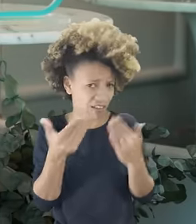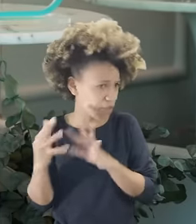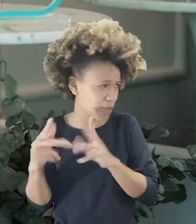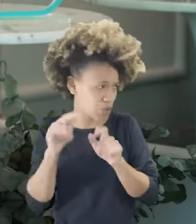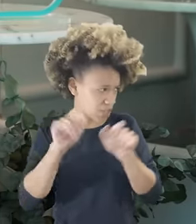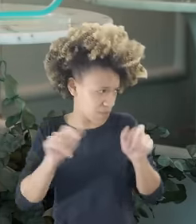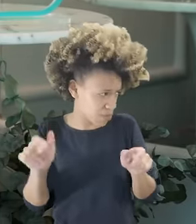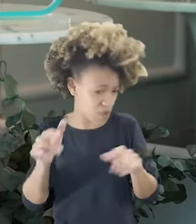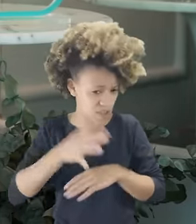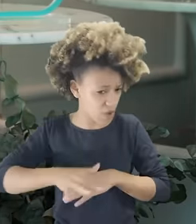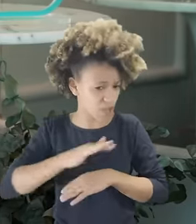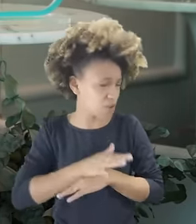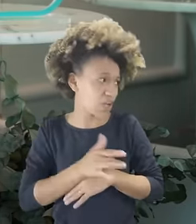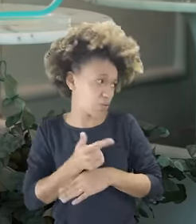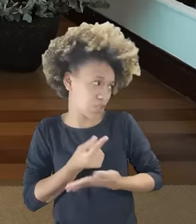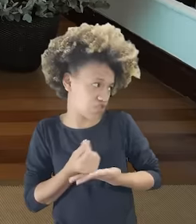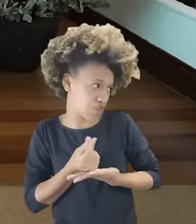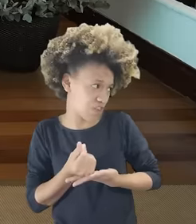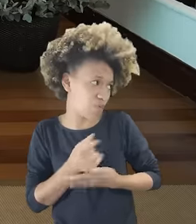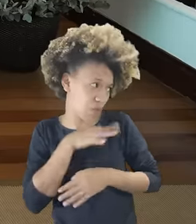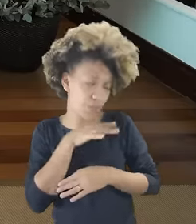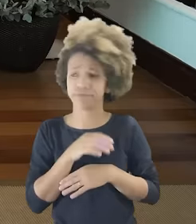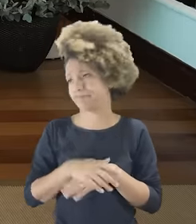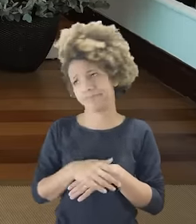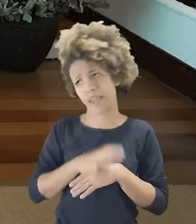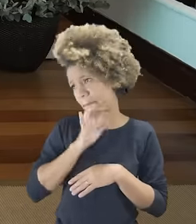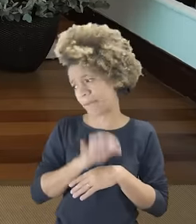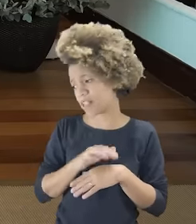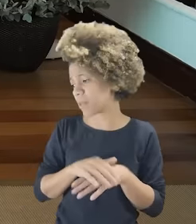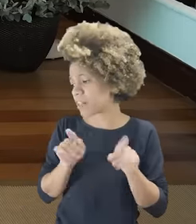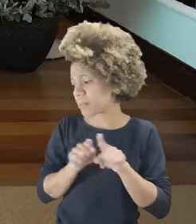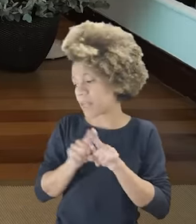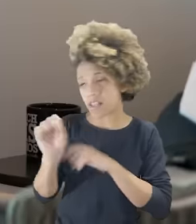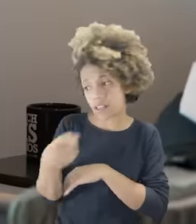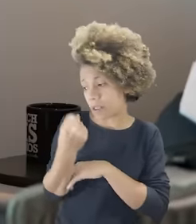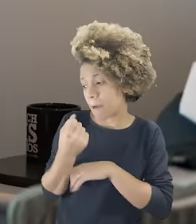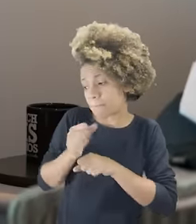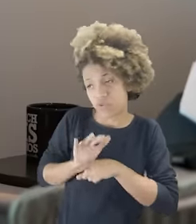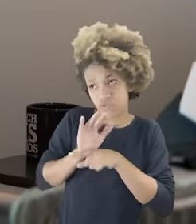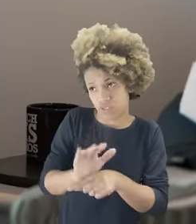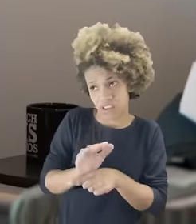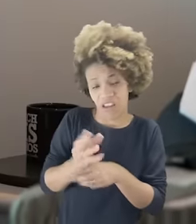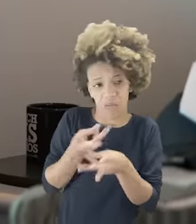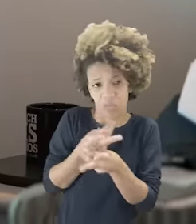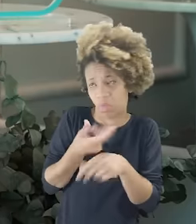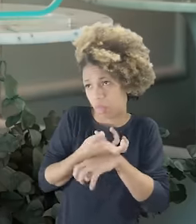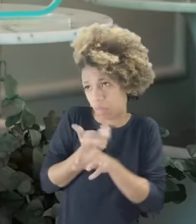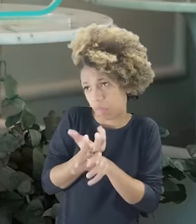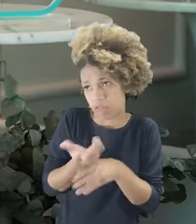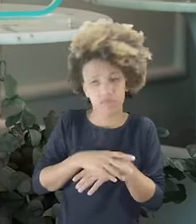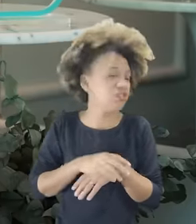toda a classe ao redor dela que ela não tem dinheiro Isso não é ruim é uma péssimo essa cerveja ela pode estar gerada mas ela vai estar sem gás ela vai até